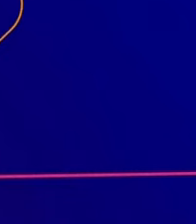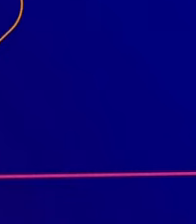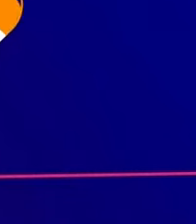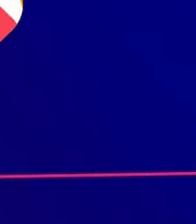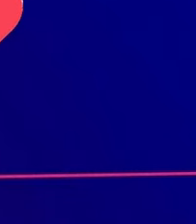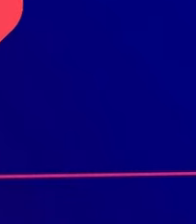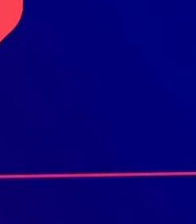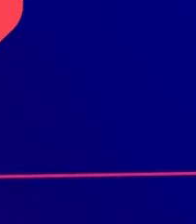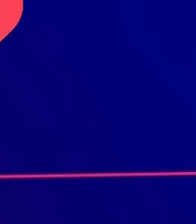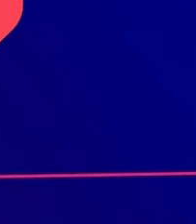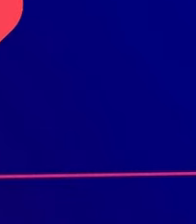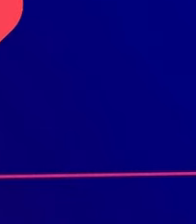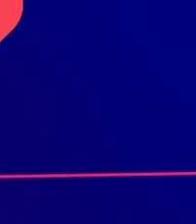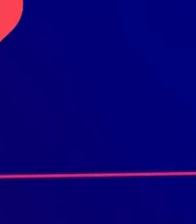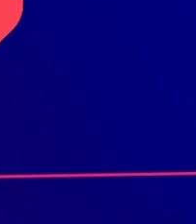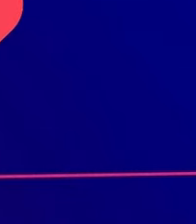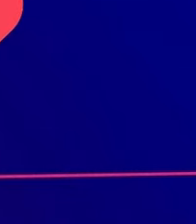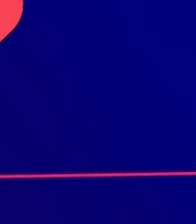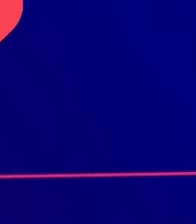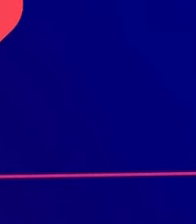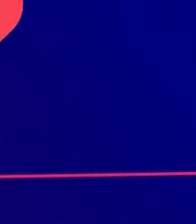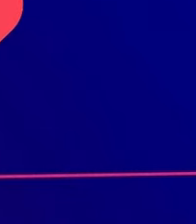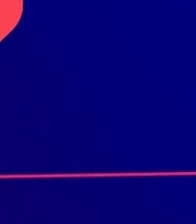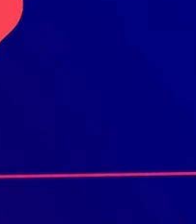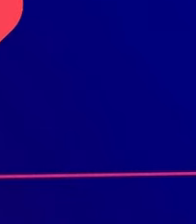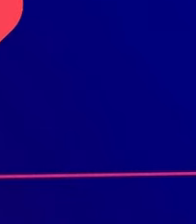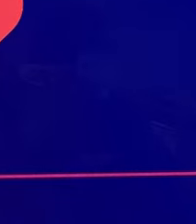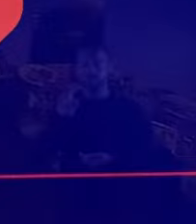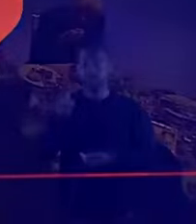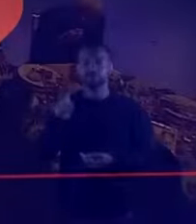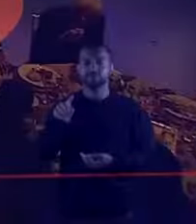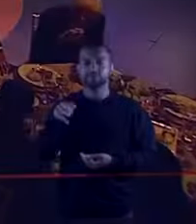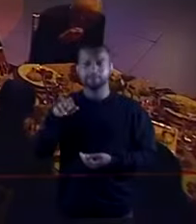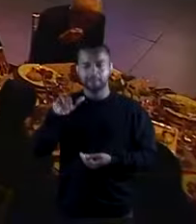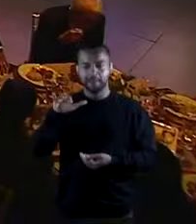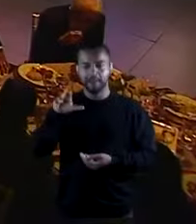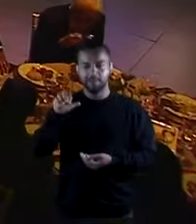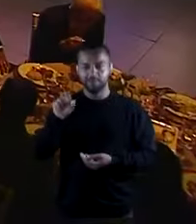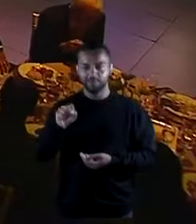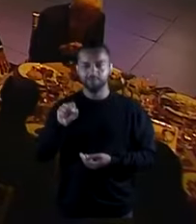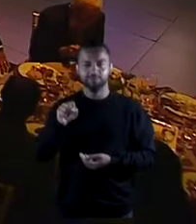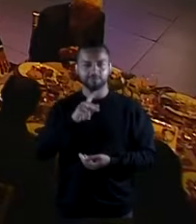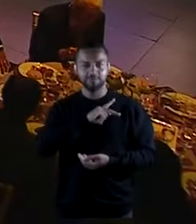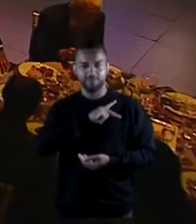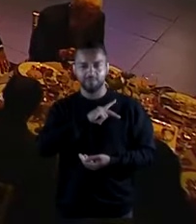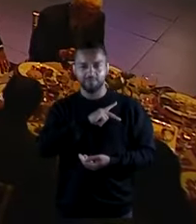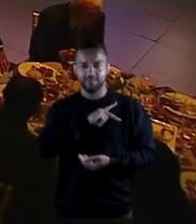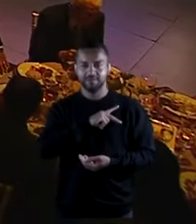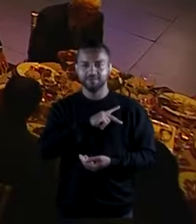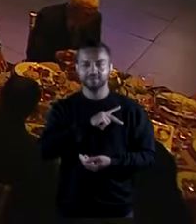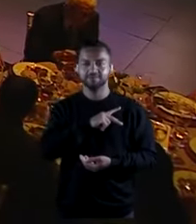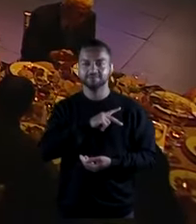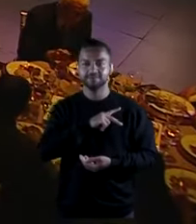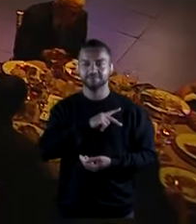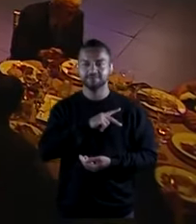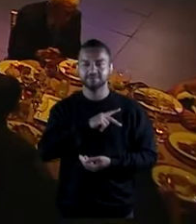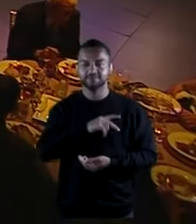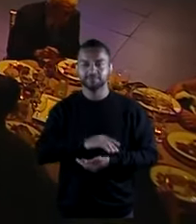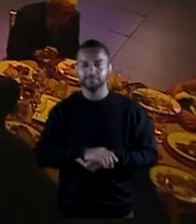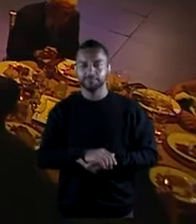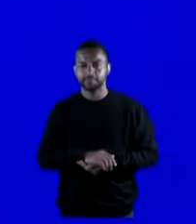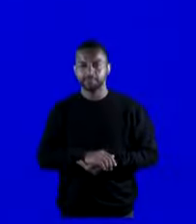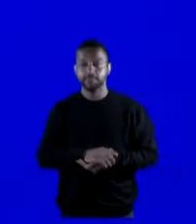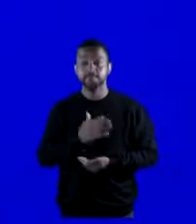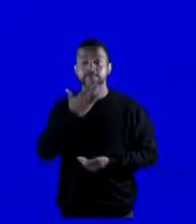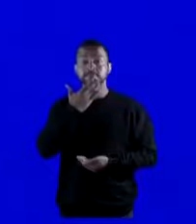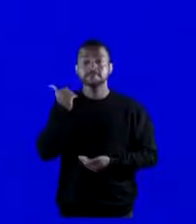Rainer dos Santos, Marcos Rocha do Palmeiras e William Lepo do Grêmio Novo Horizontino. E o melhor